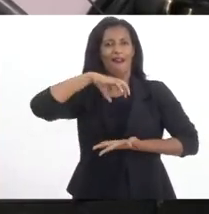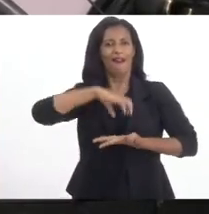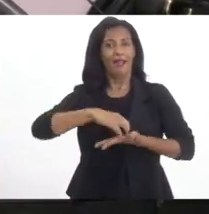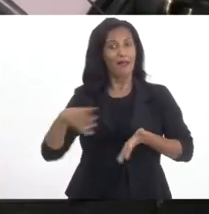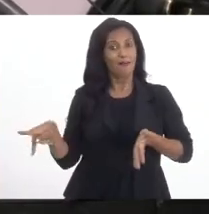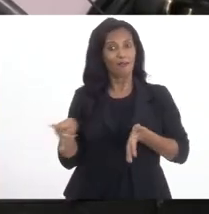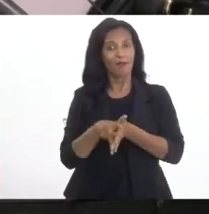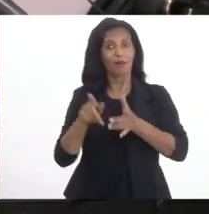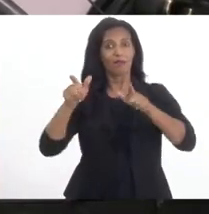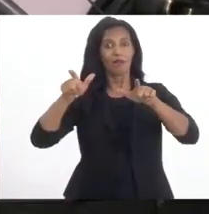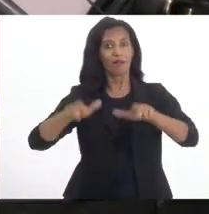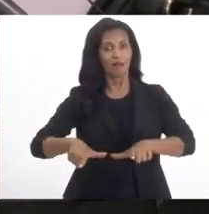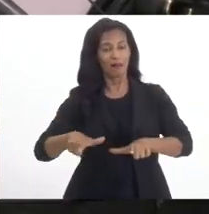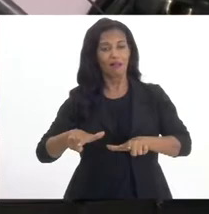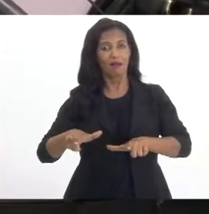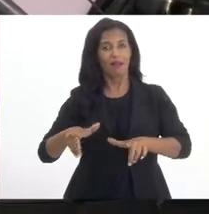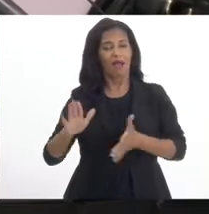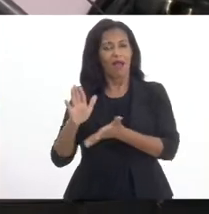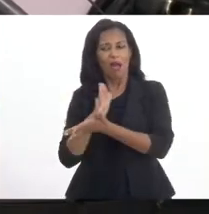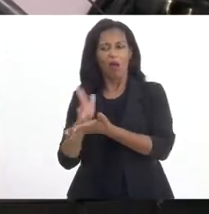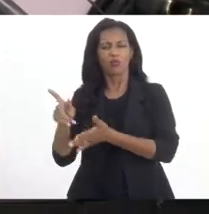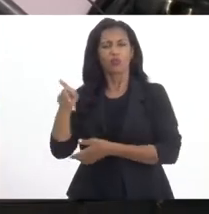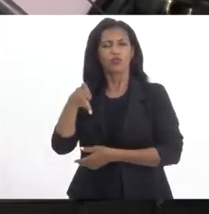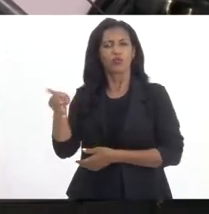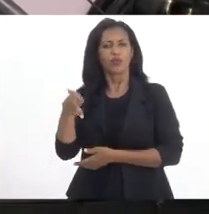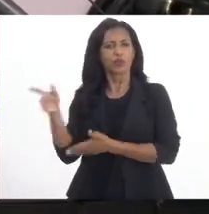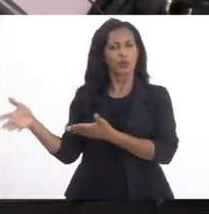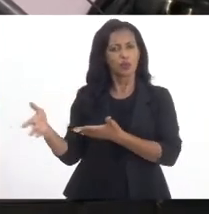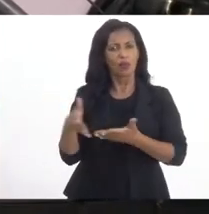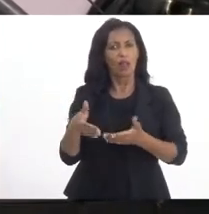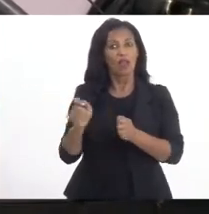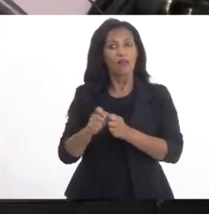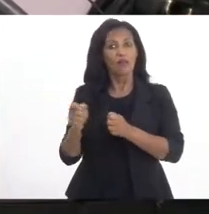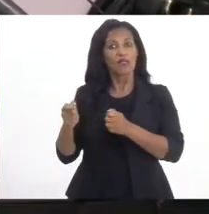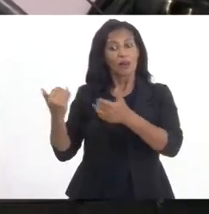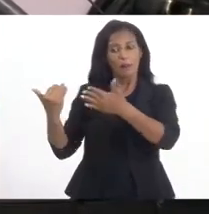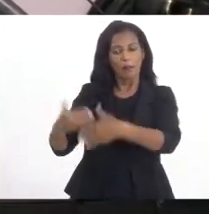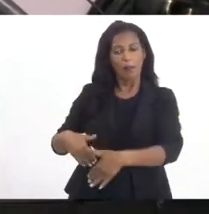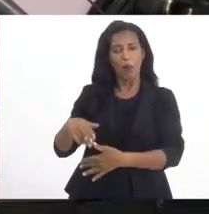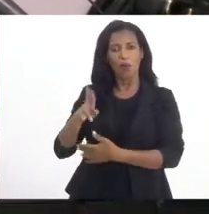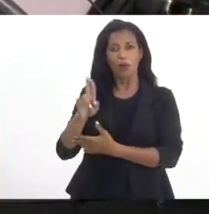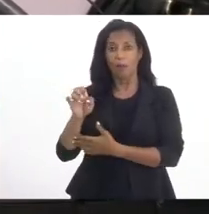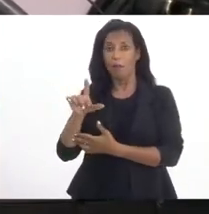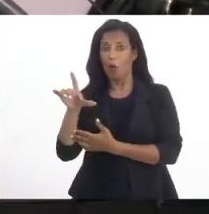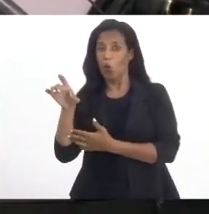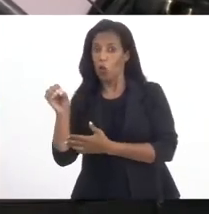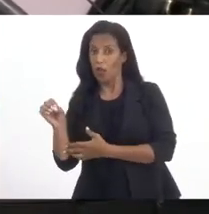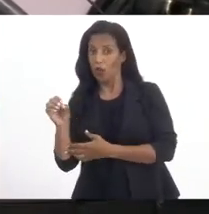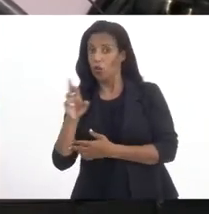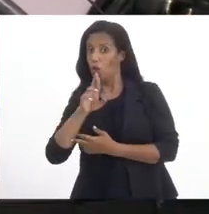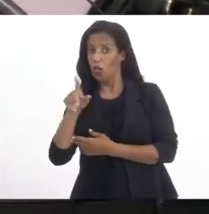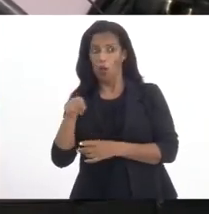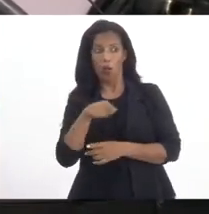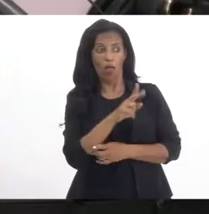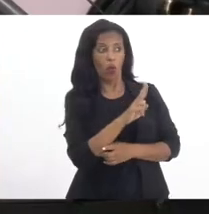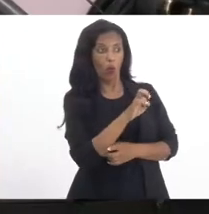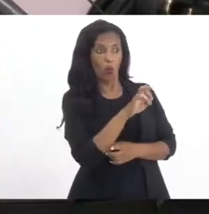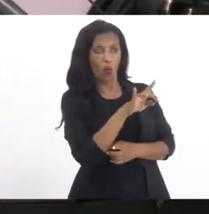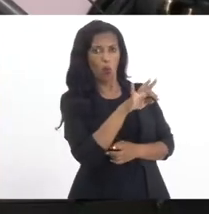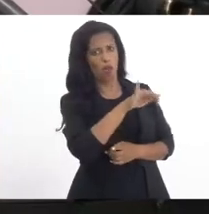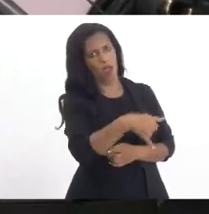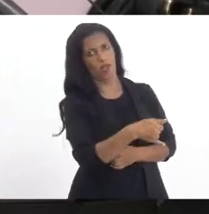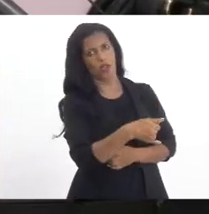Zona Oeste, a qual muitos professores que estão aqui hoje fizeram prova para o êxodo e não para o UERJ. E tendo que estar lutando aqui